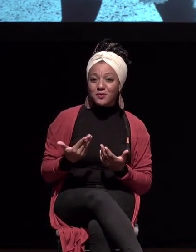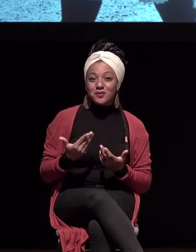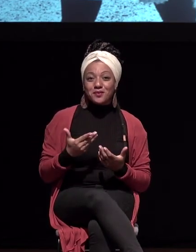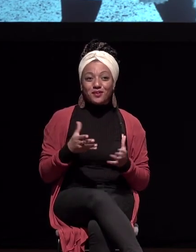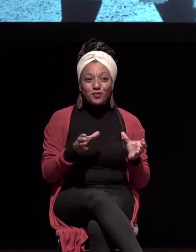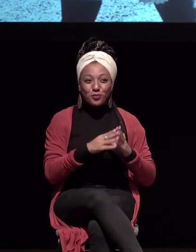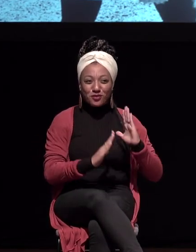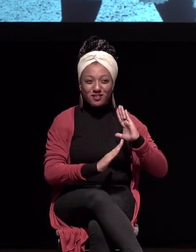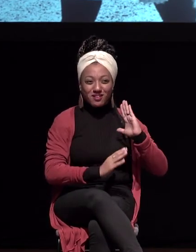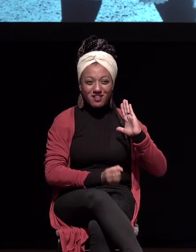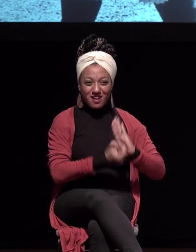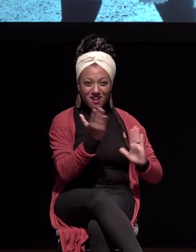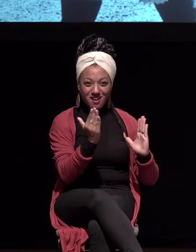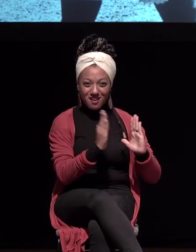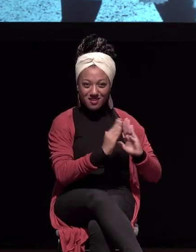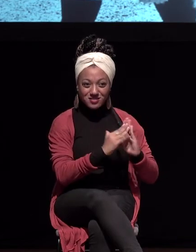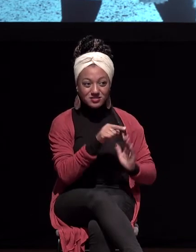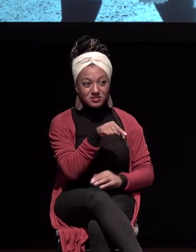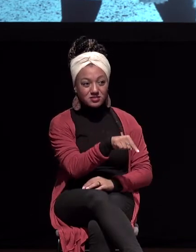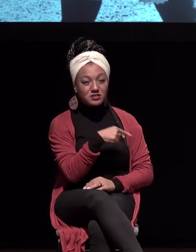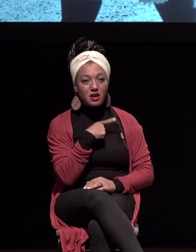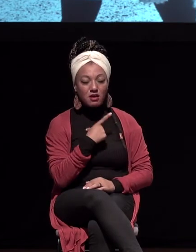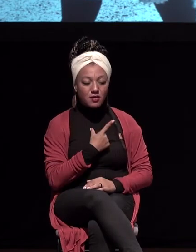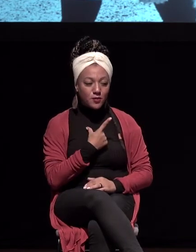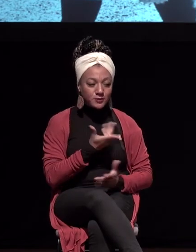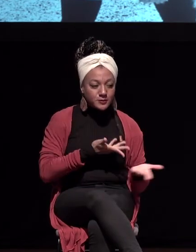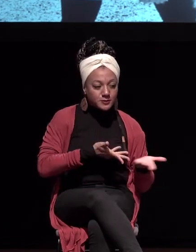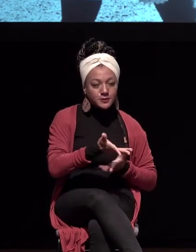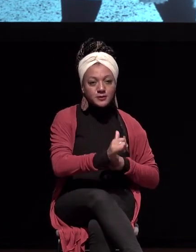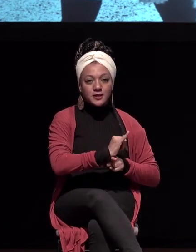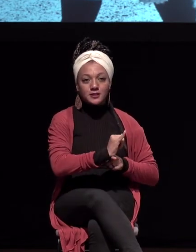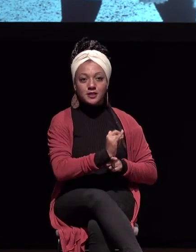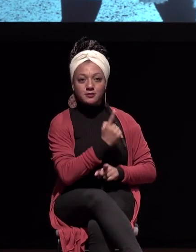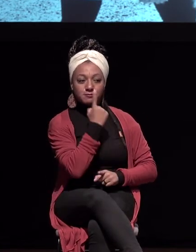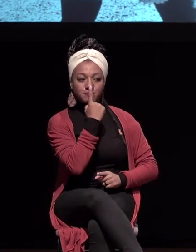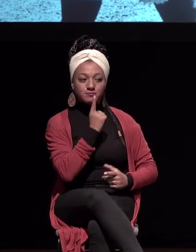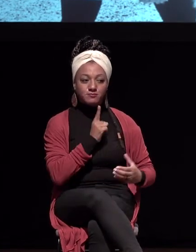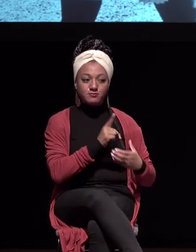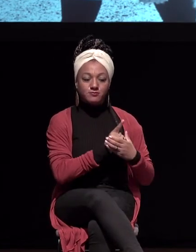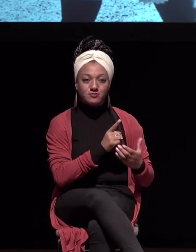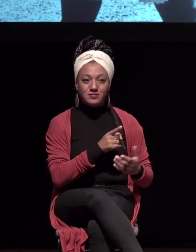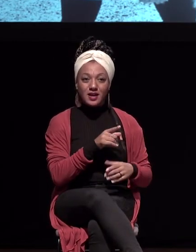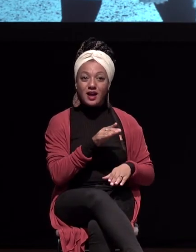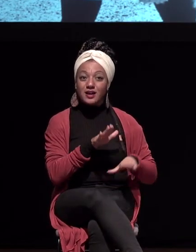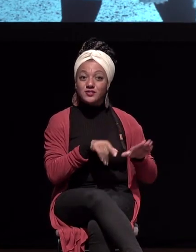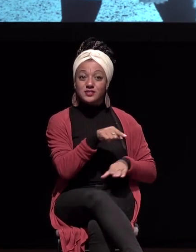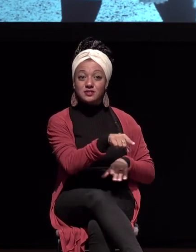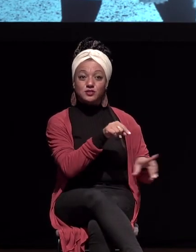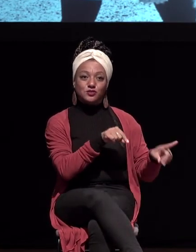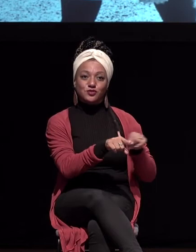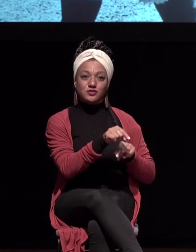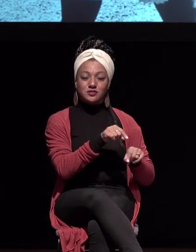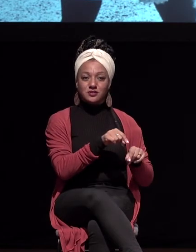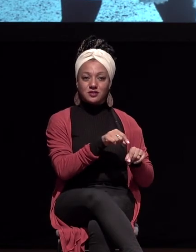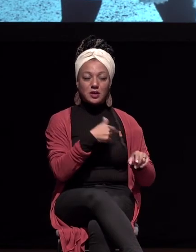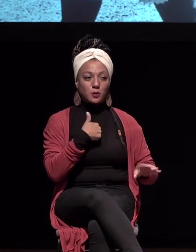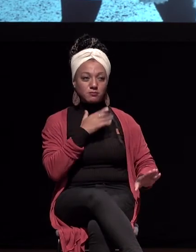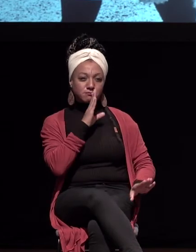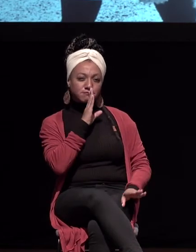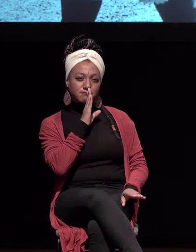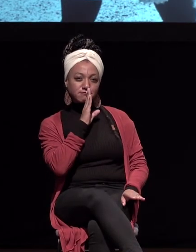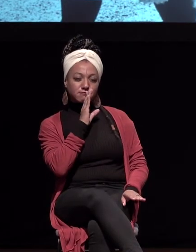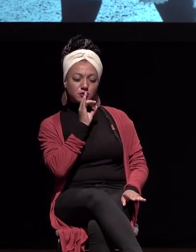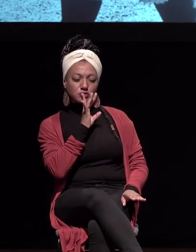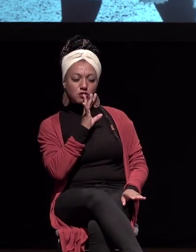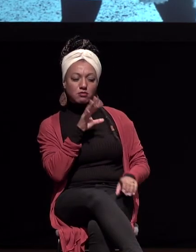acolhimento. E aí a gente conseguia chegar em muitos lugares. Às vezes eram lugares que eles é que decretavam, escolhiam, e não eu. Eu só